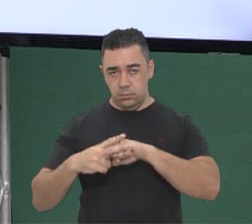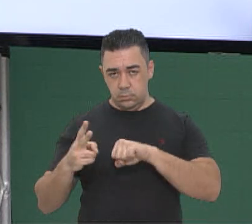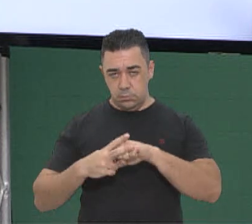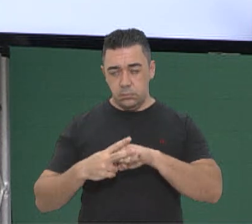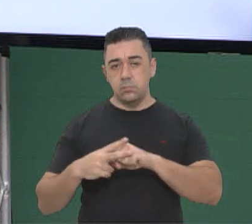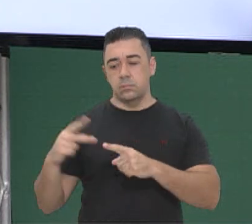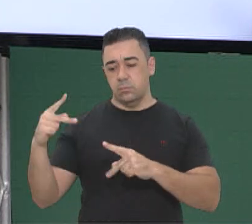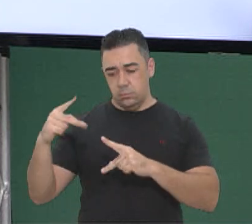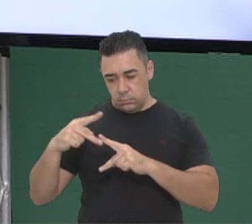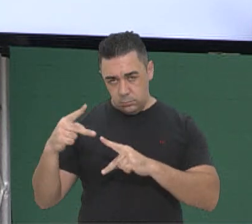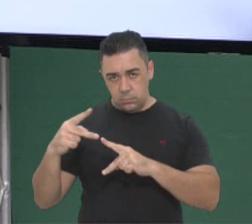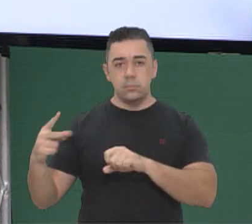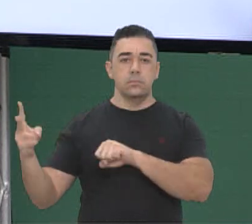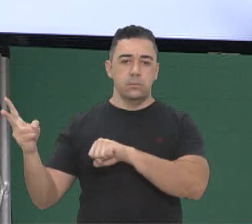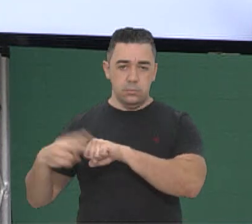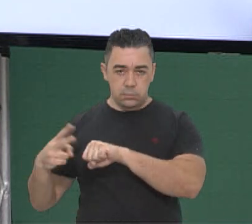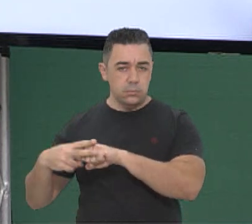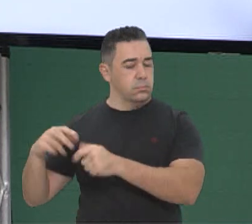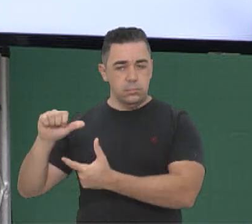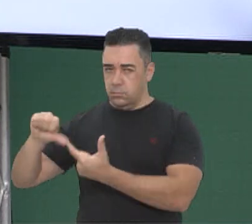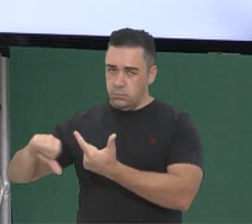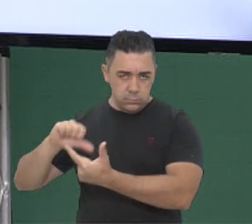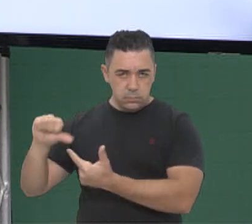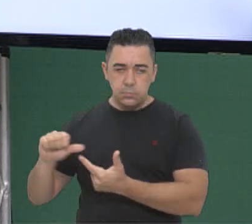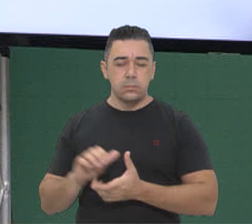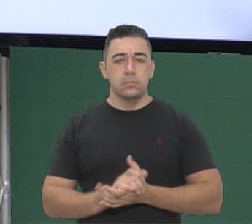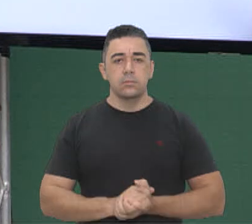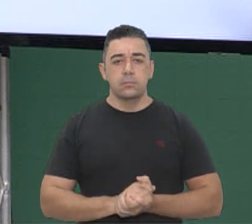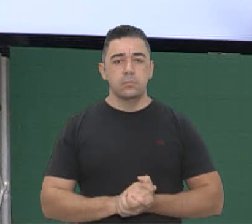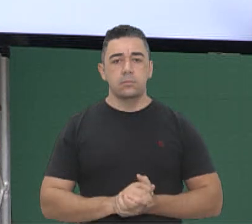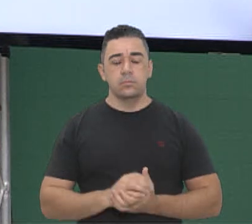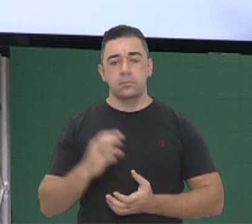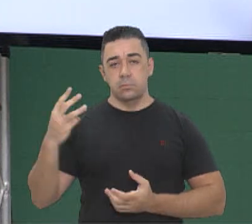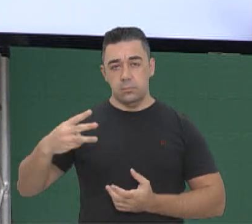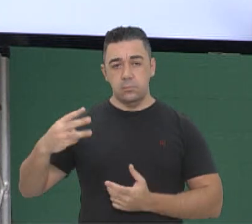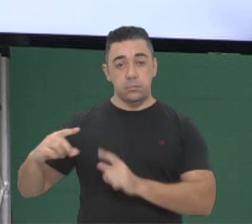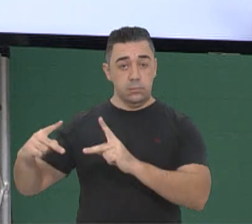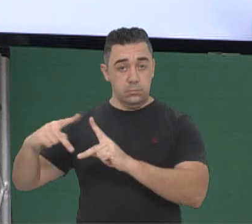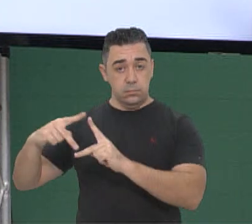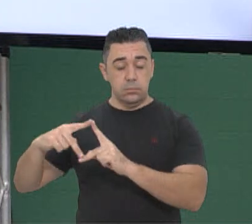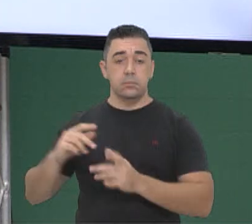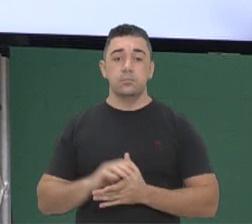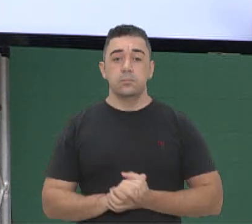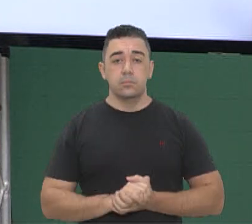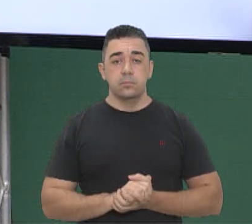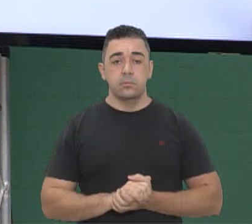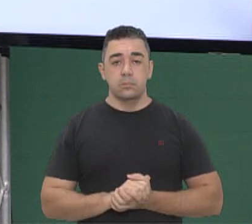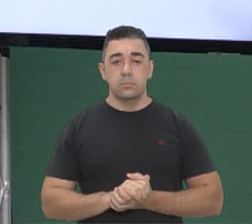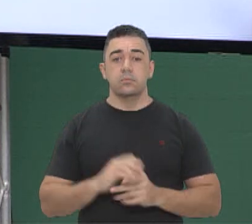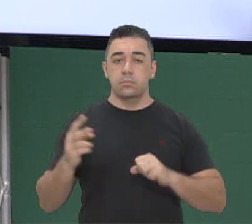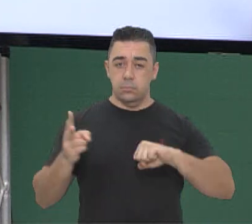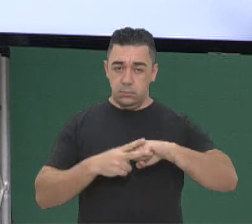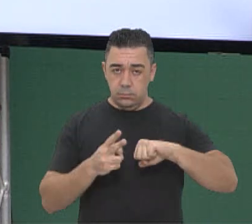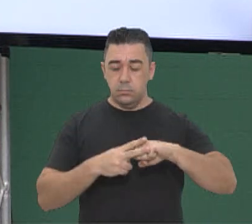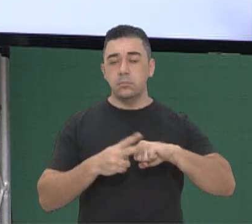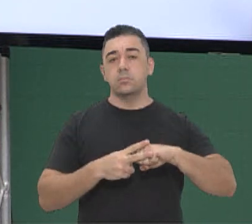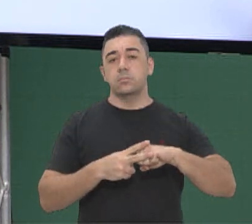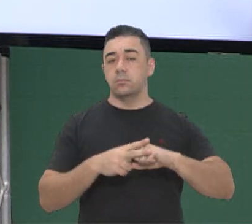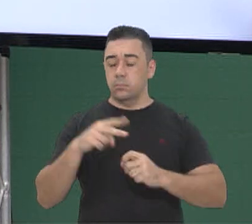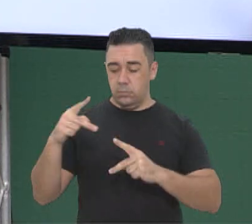ir seguido de preposição, mais o verbo no infinitivo. Vinheta 3, Vou a almoçar. Verbo ir,